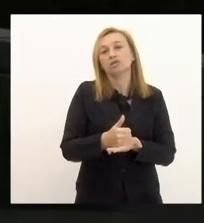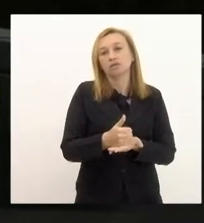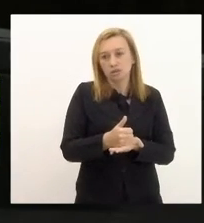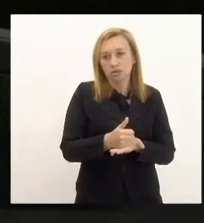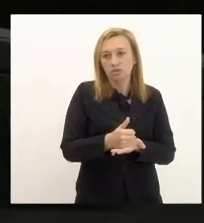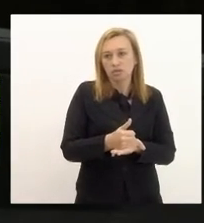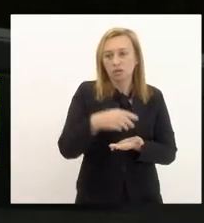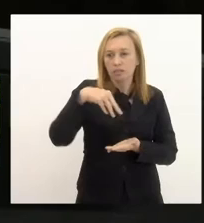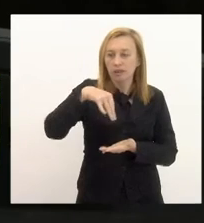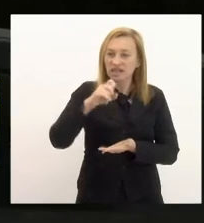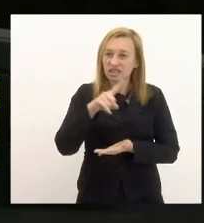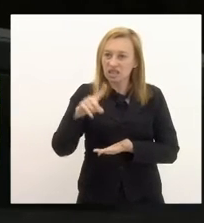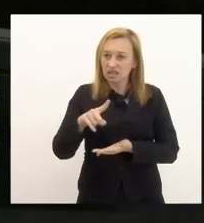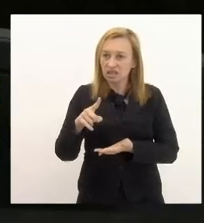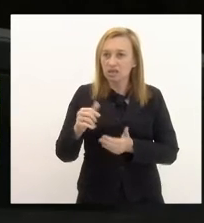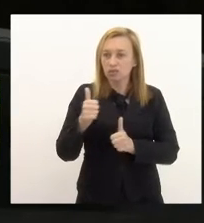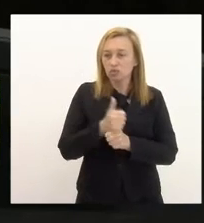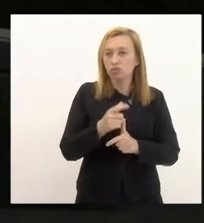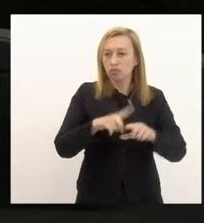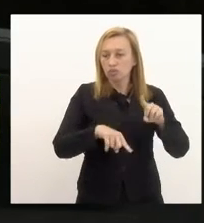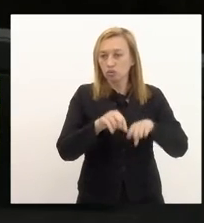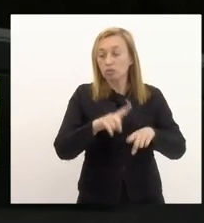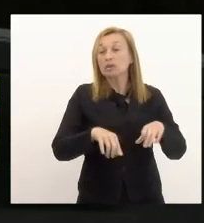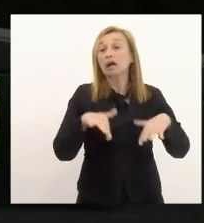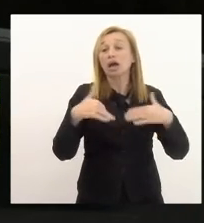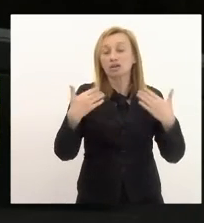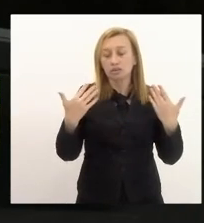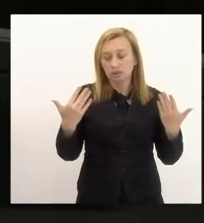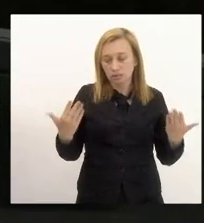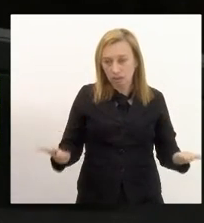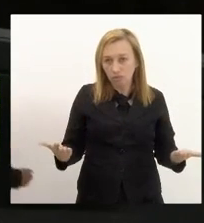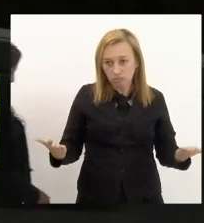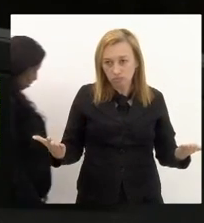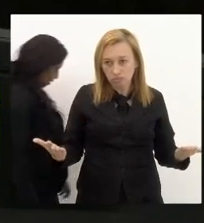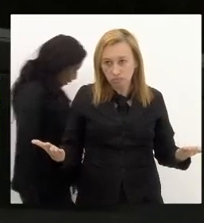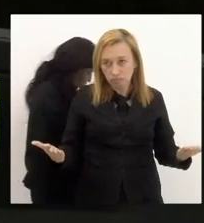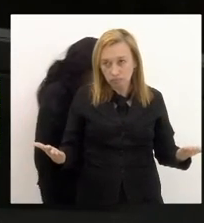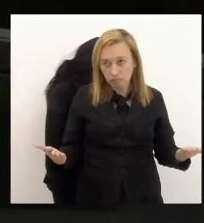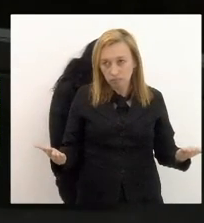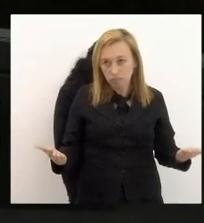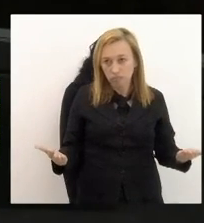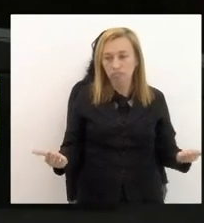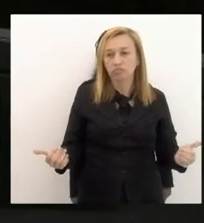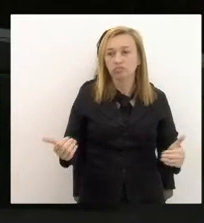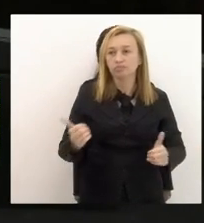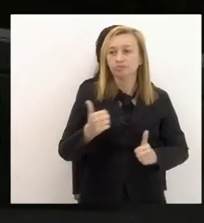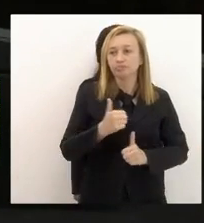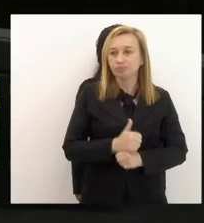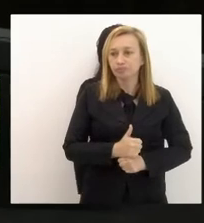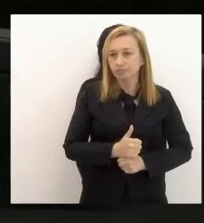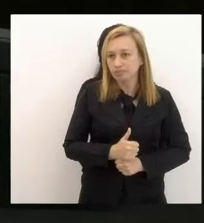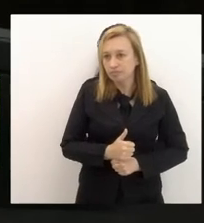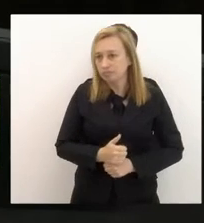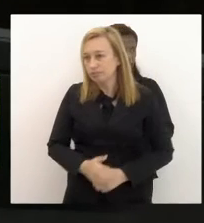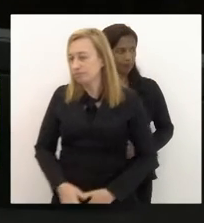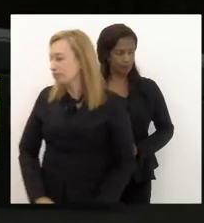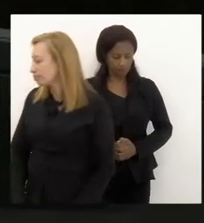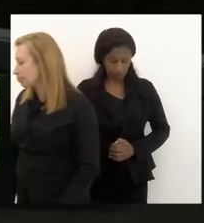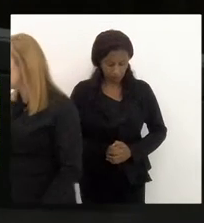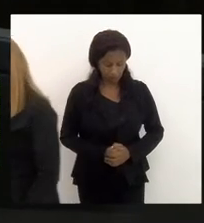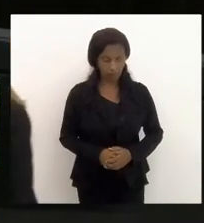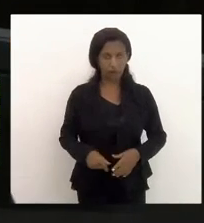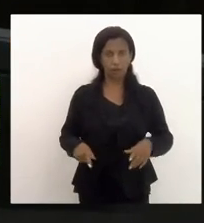Matriz insumo-produto é então é nós não a observação